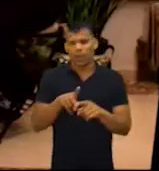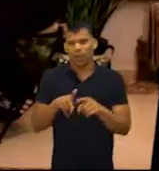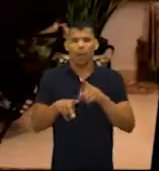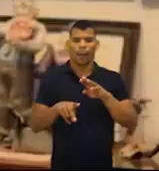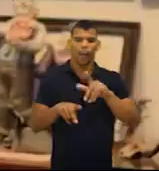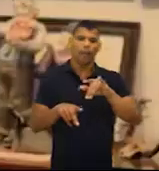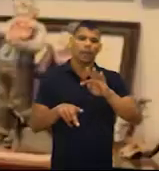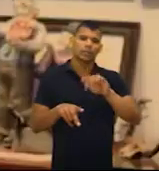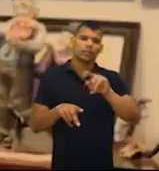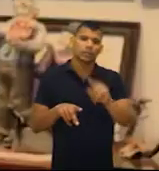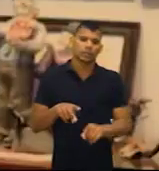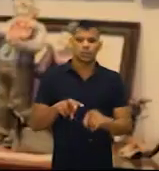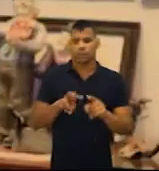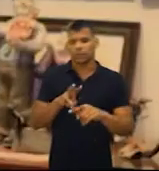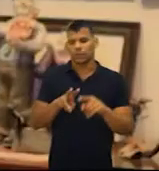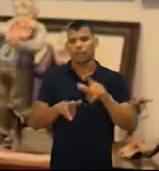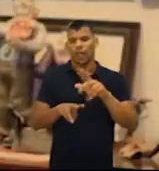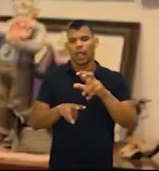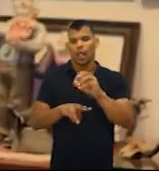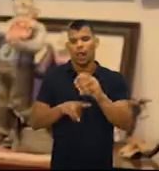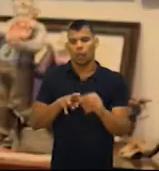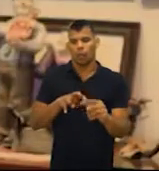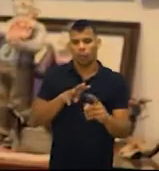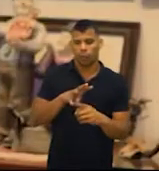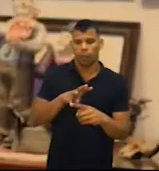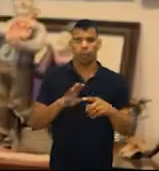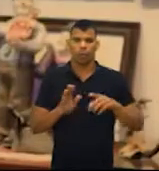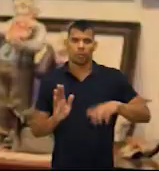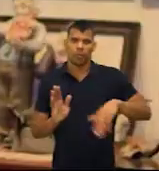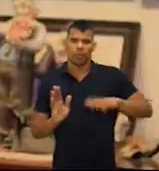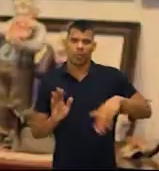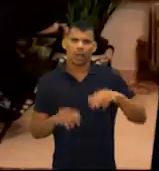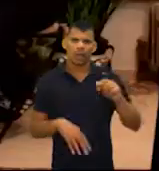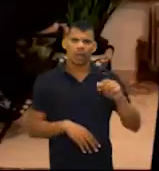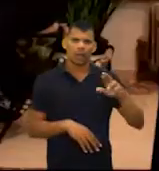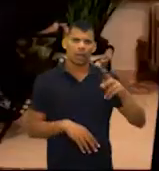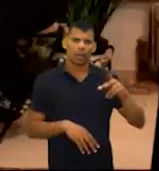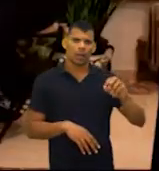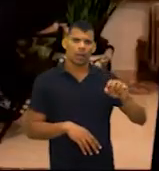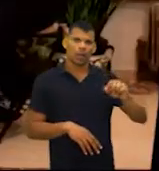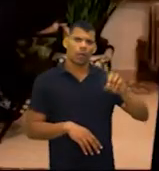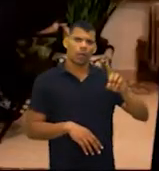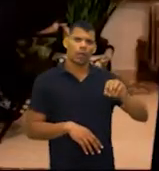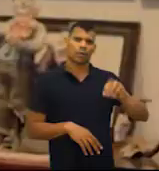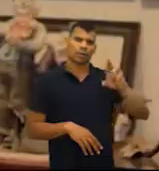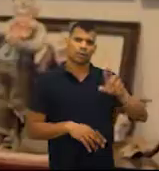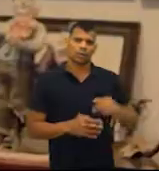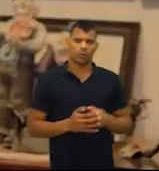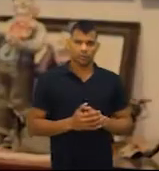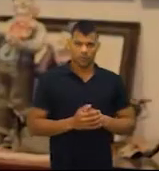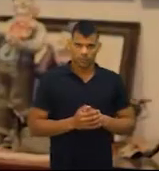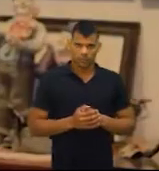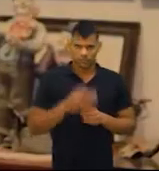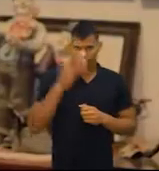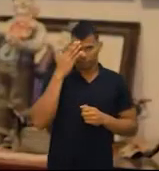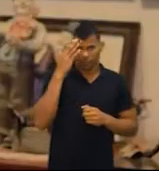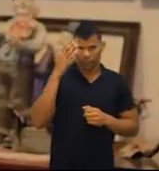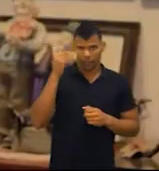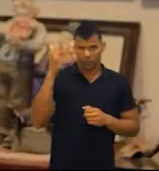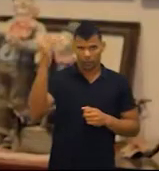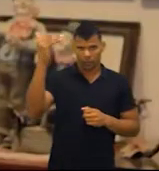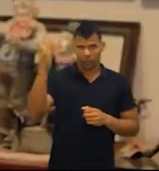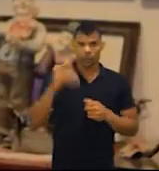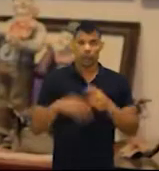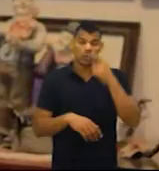novo. Era um projeto maravilhoso ali que ficava na Praia do Praia do Arpoador, né? Arpoador, no Rio de Janeiro. Mas era muito falado, eu